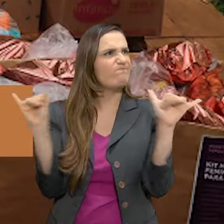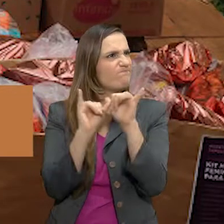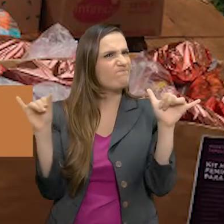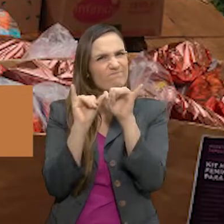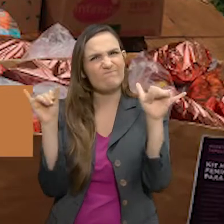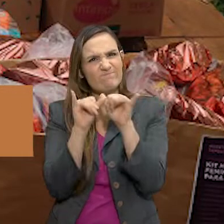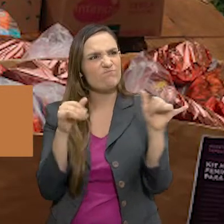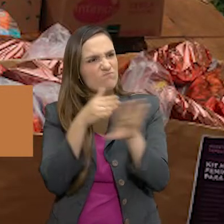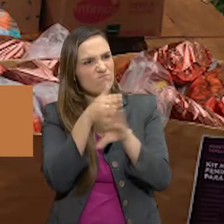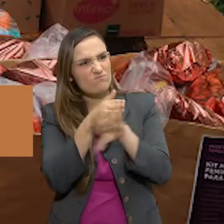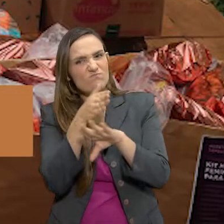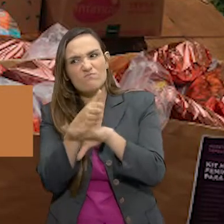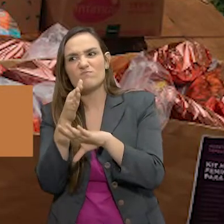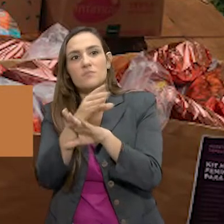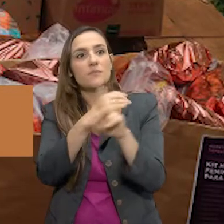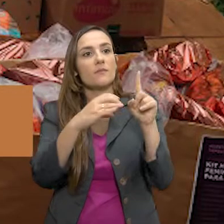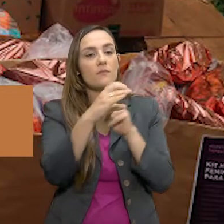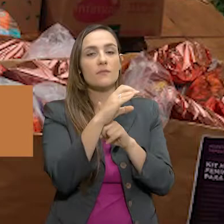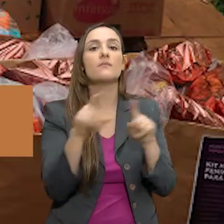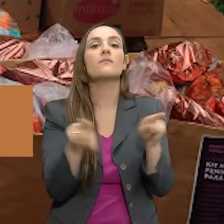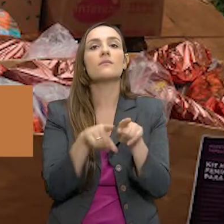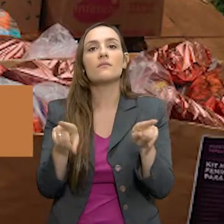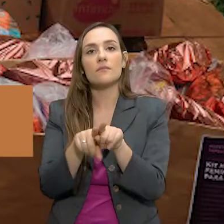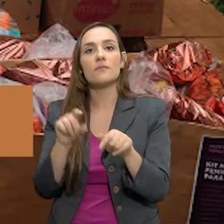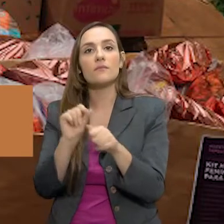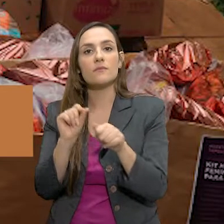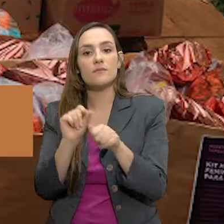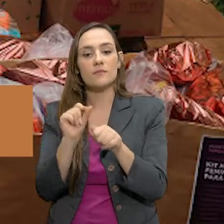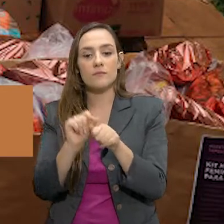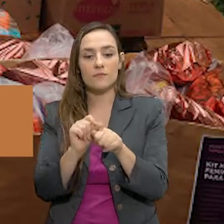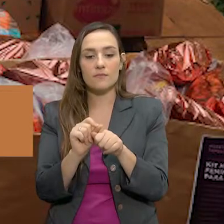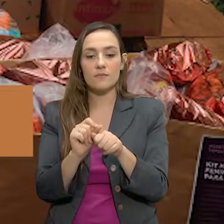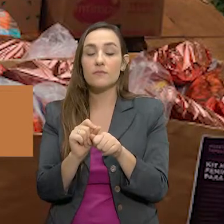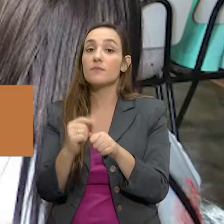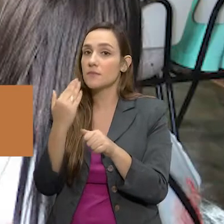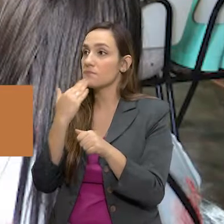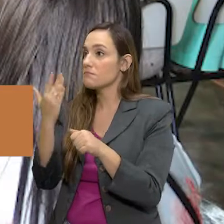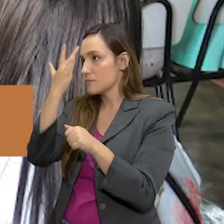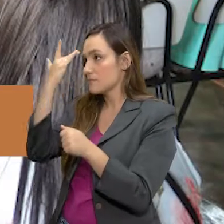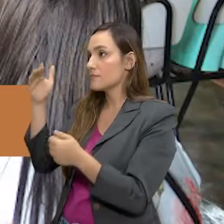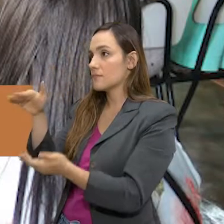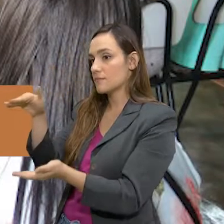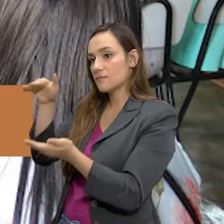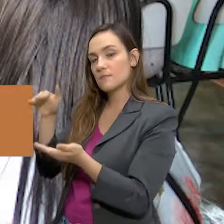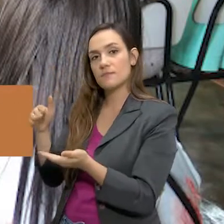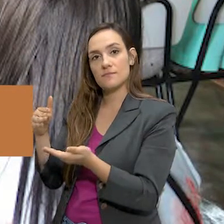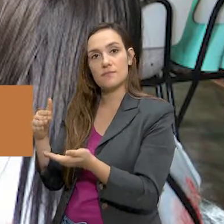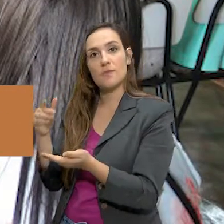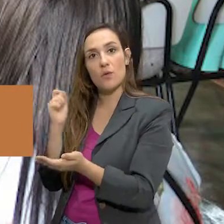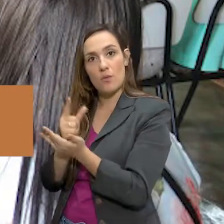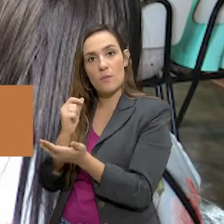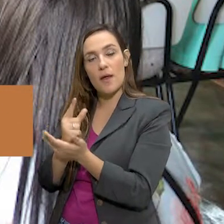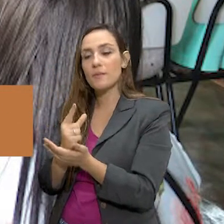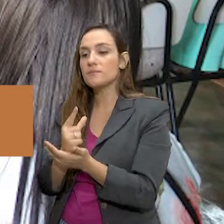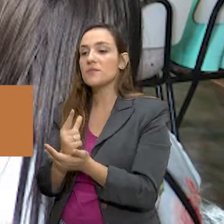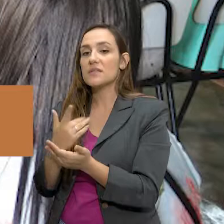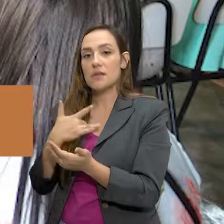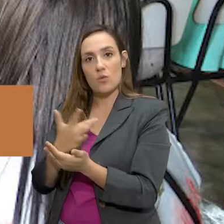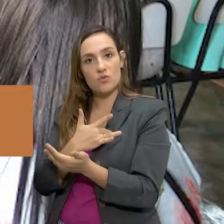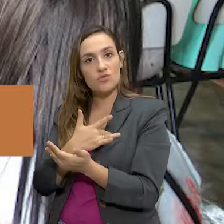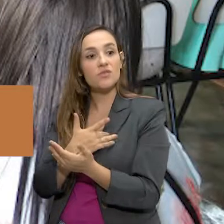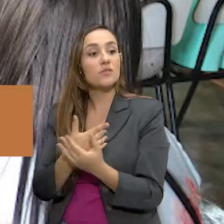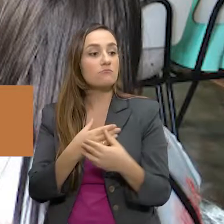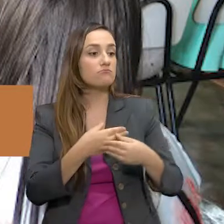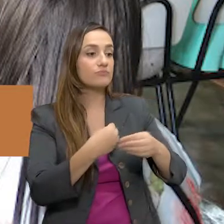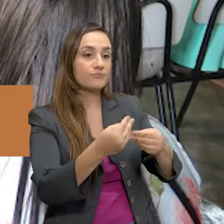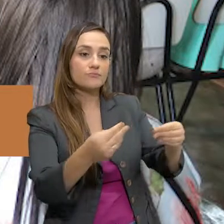da gente ir nas comunidades atender as mulheres, nós fizemos a campanha para a gente receber os absorventes, os kits de higiene, né, e depois distribuímos para